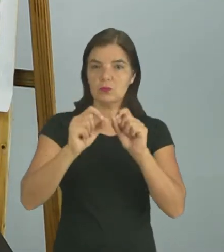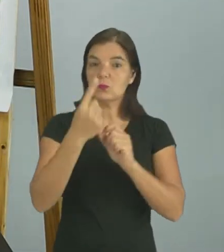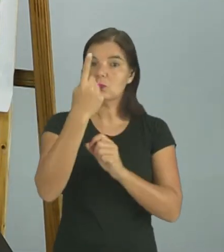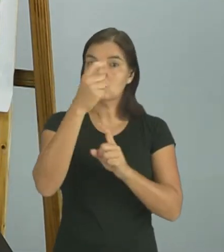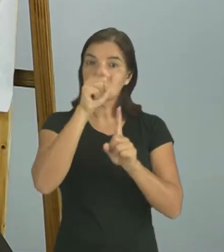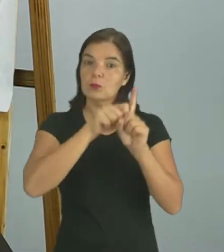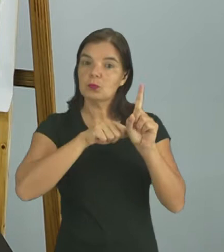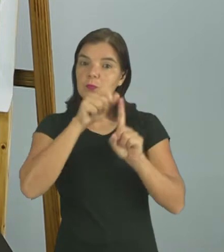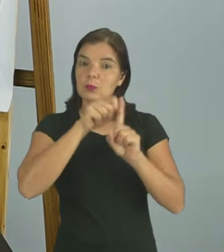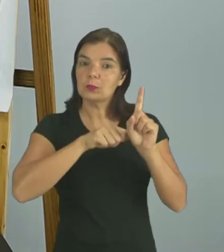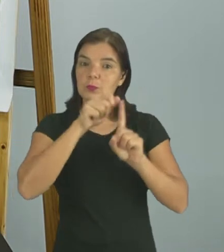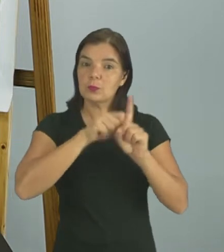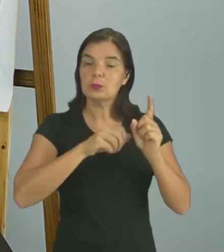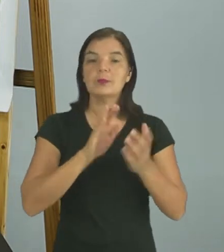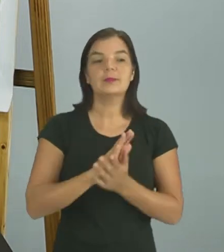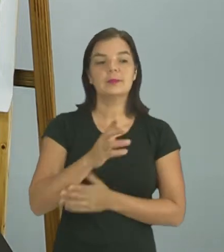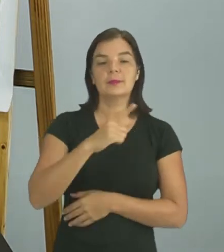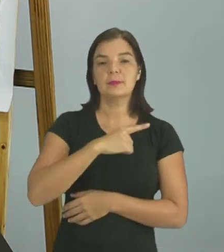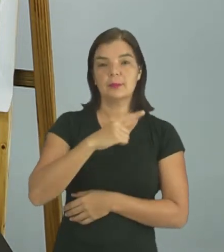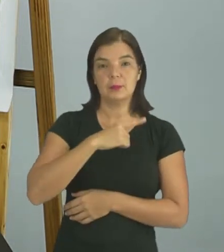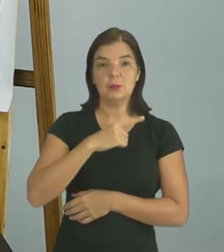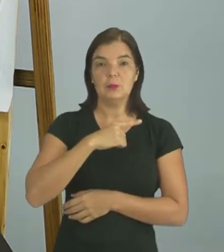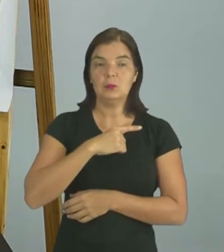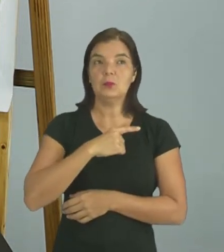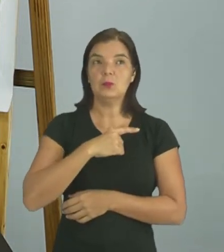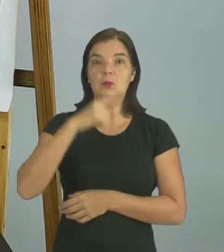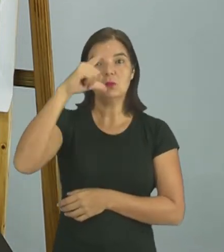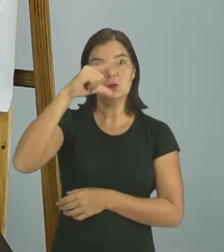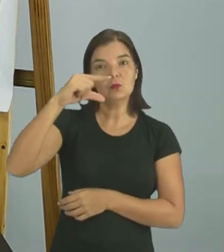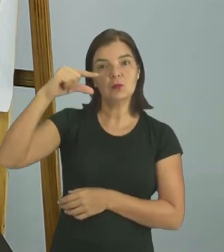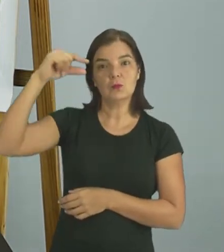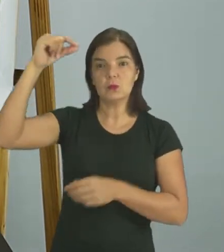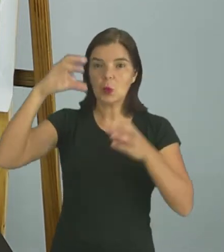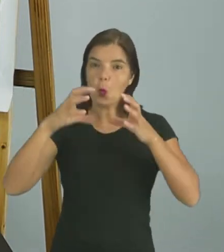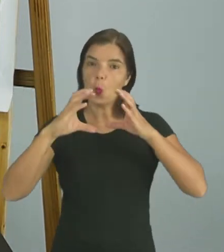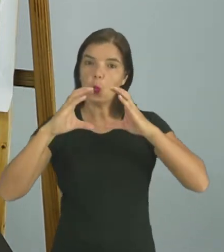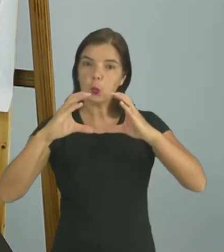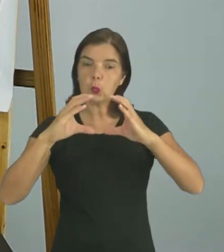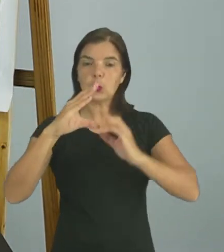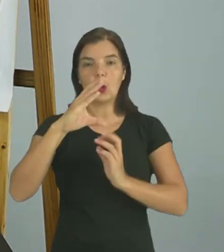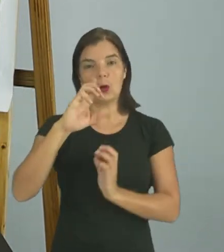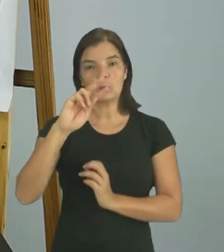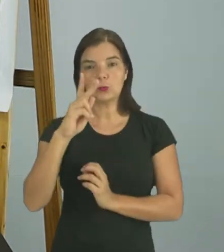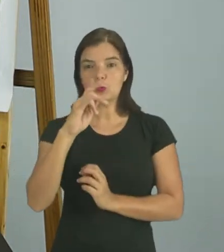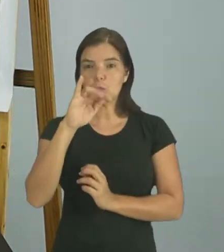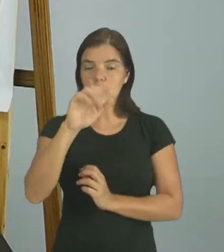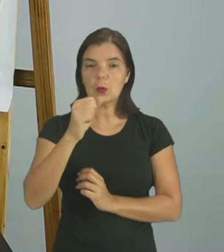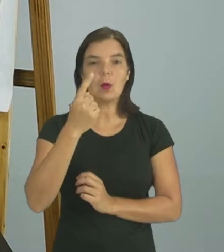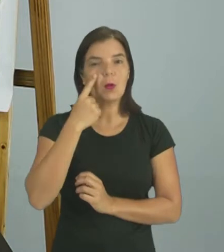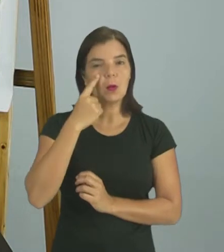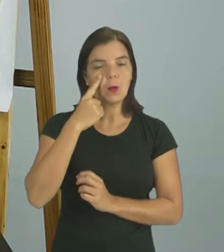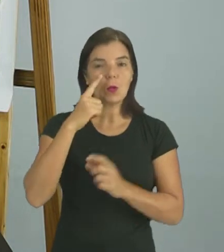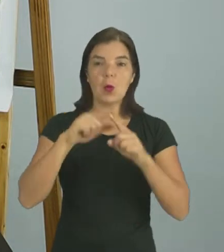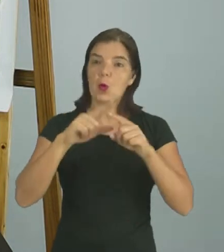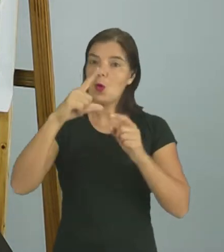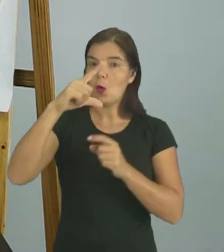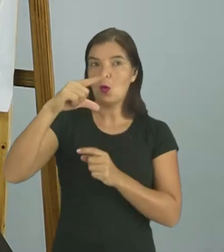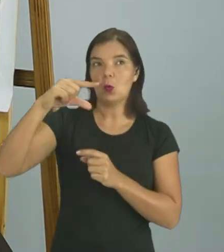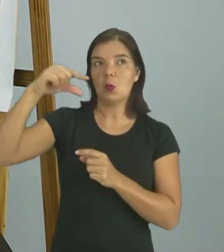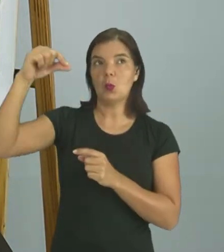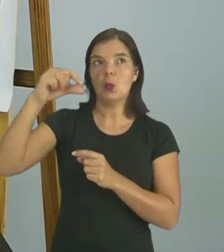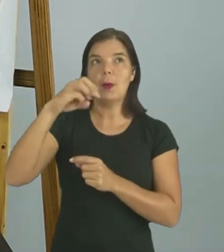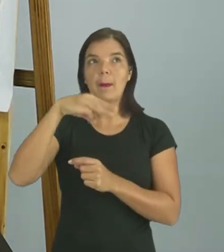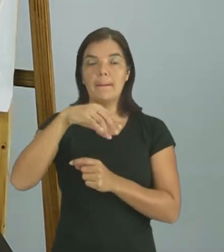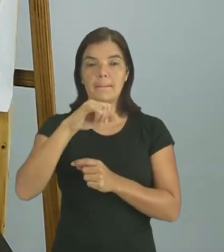mês. Aqui nós temos a lua cheia. O homem foi observando isso. Depois, a lua minguante,